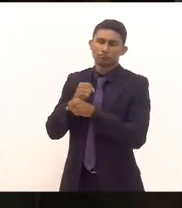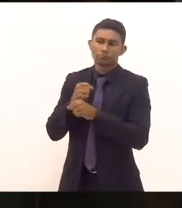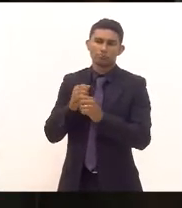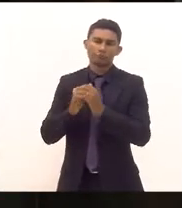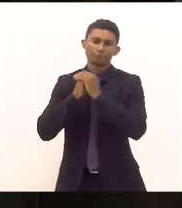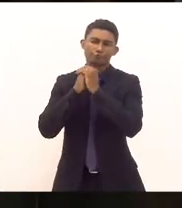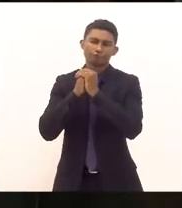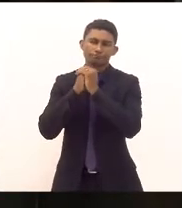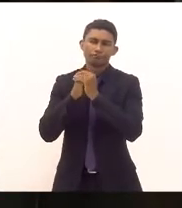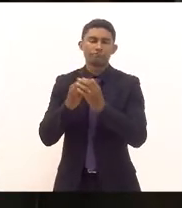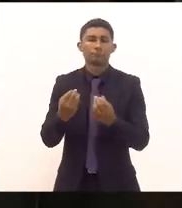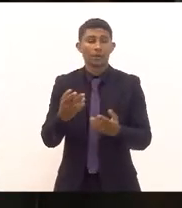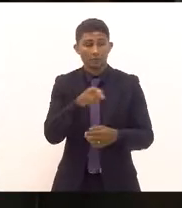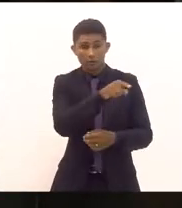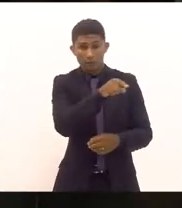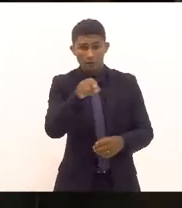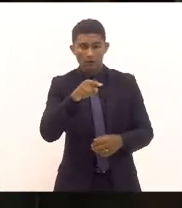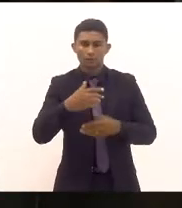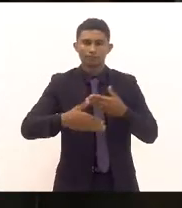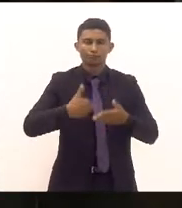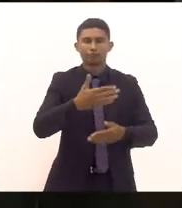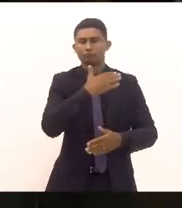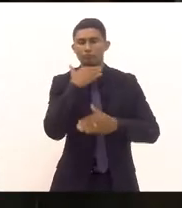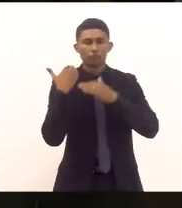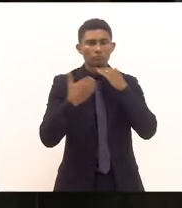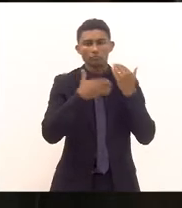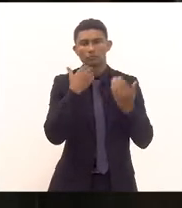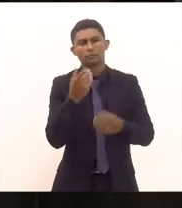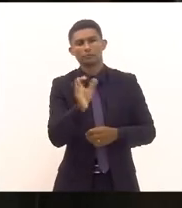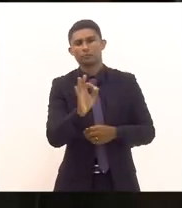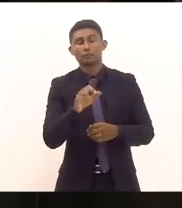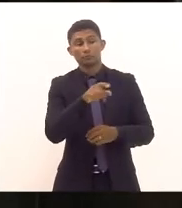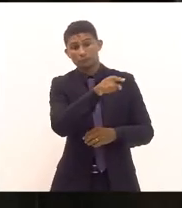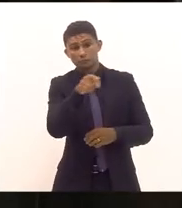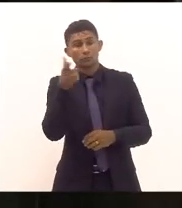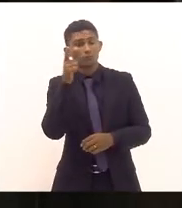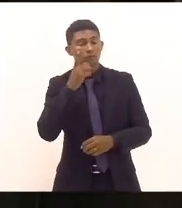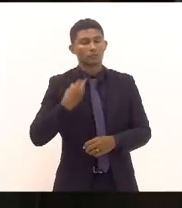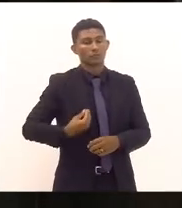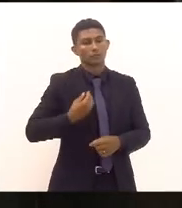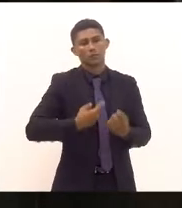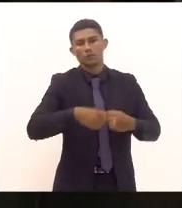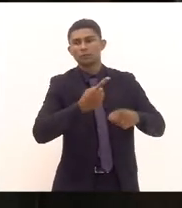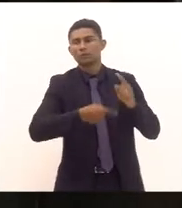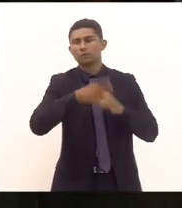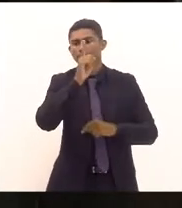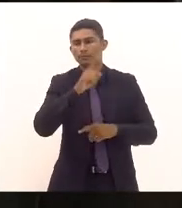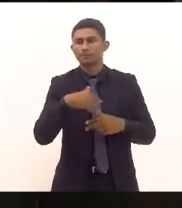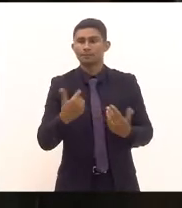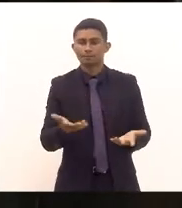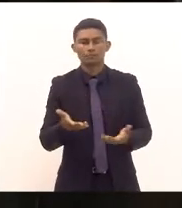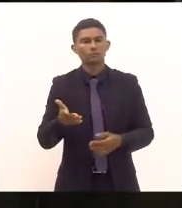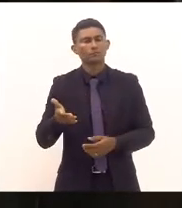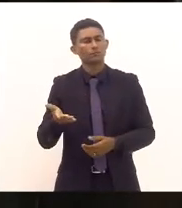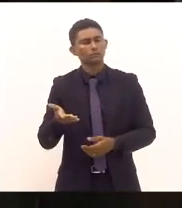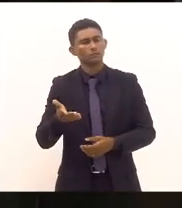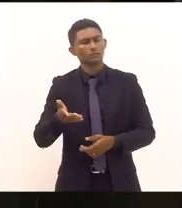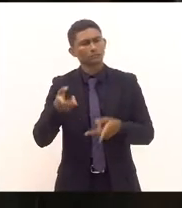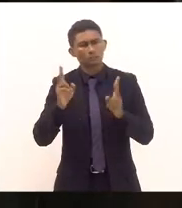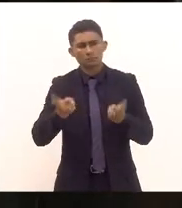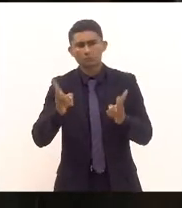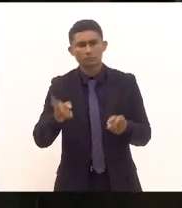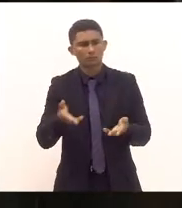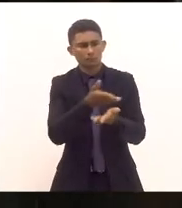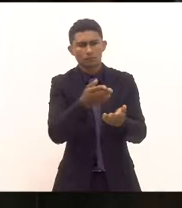não virar assim estatística para que vocês tivessem sucesso na vida e a cada momento de alegria